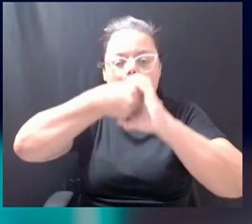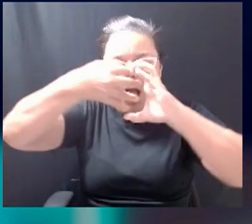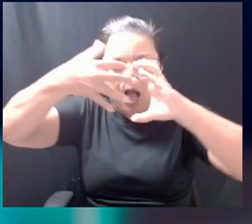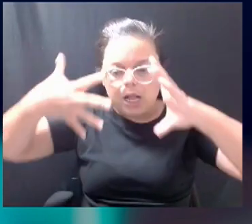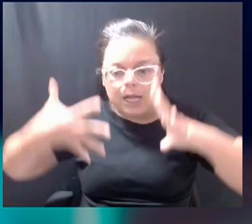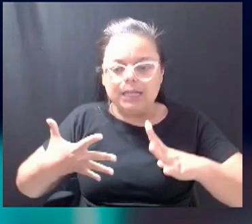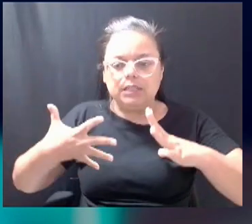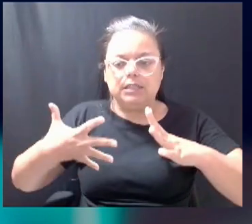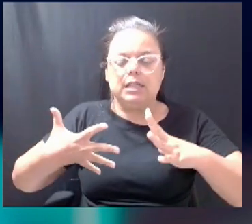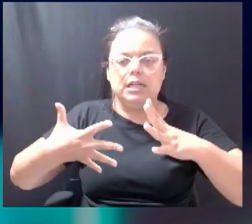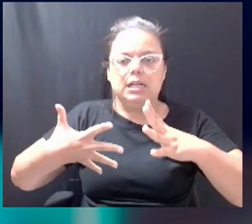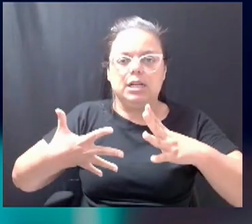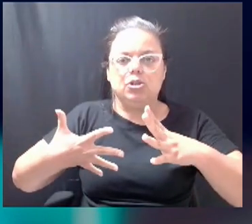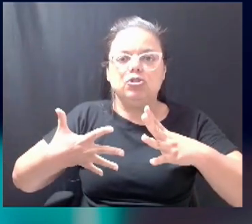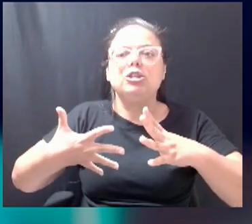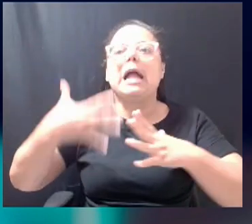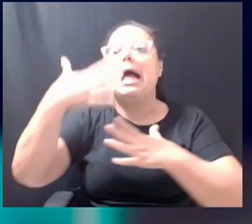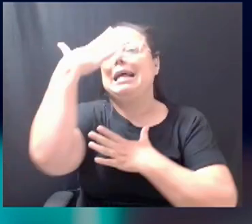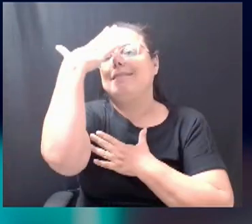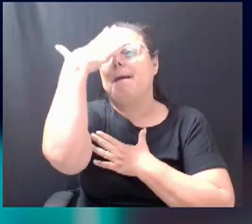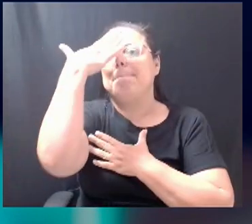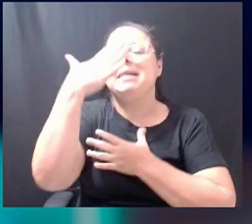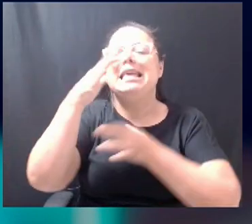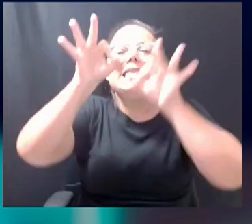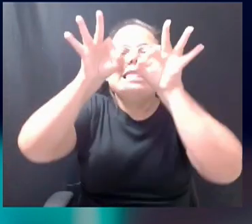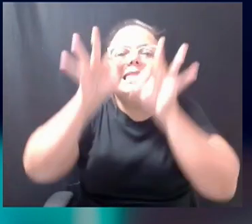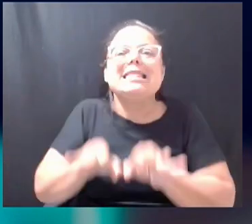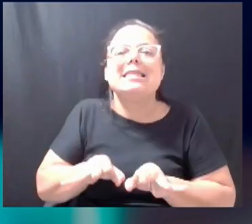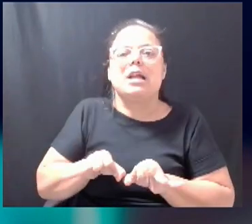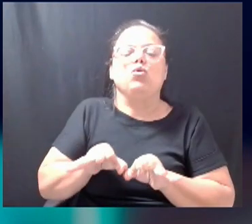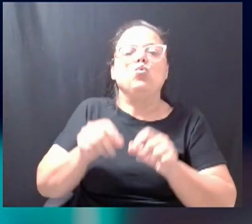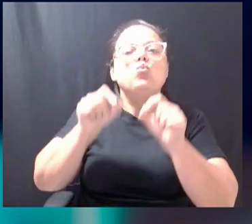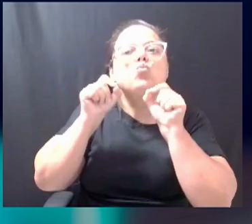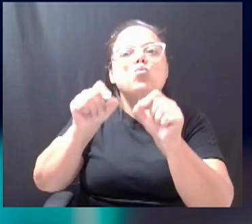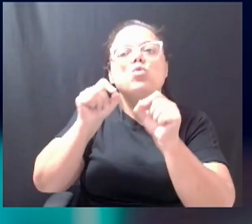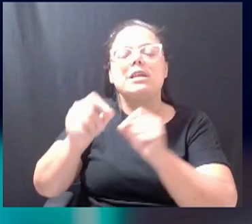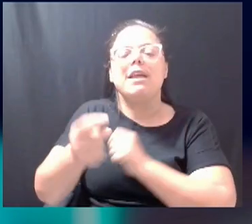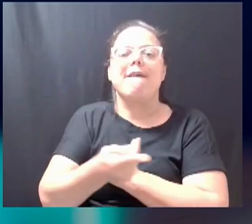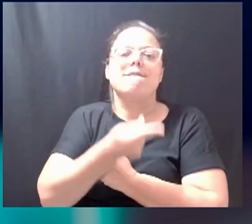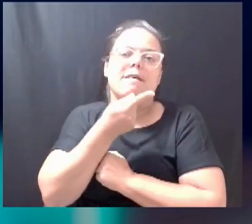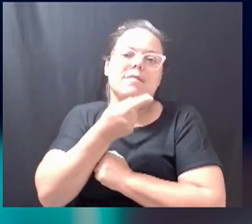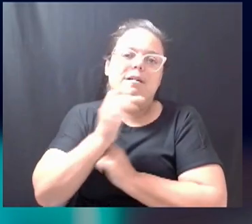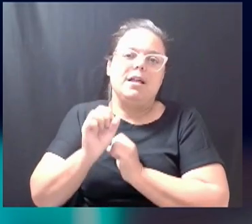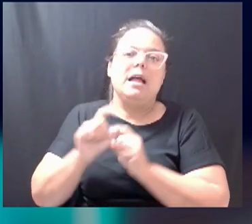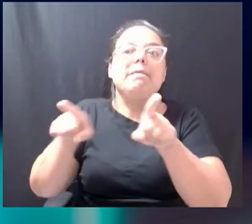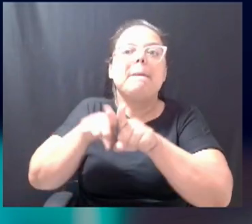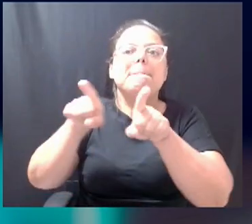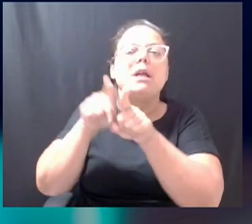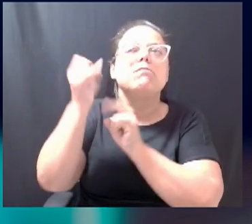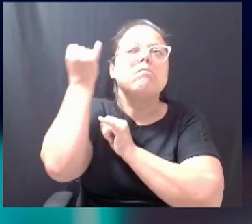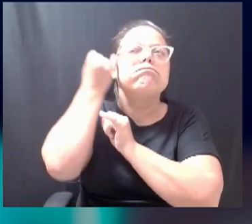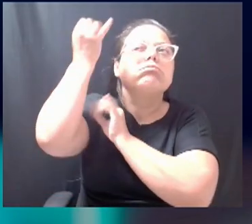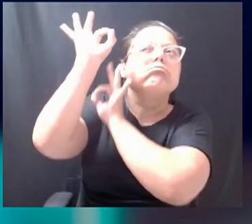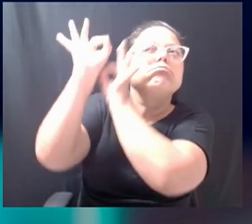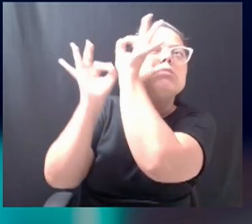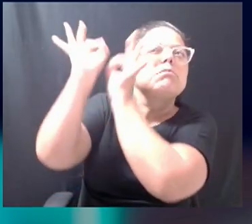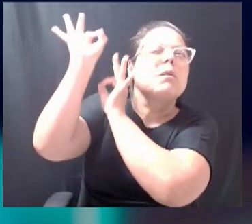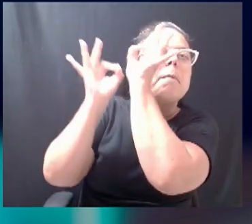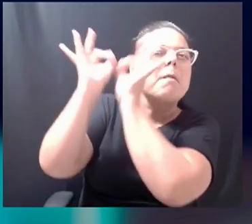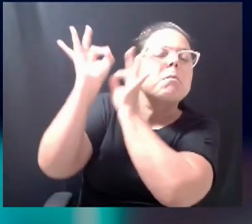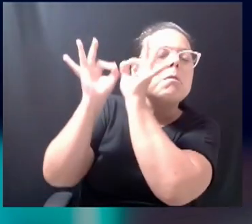dizer. Você precisa encadear bem as suas ideias. Então, gagueira não quer dizer que ele não é